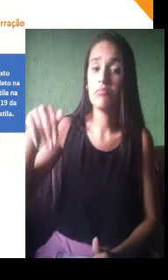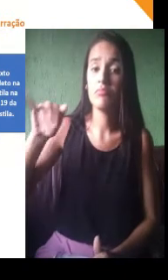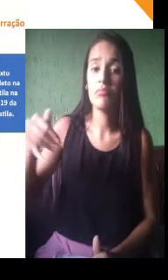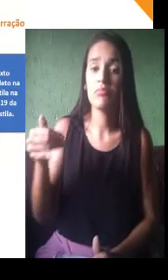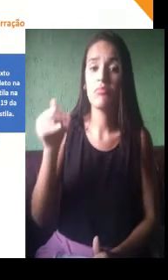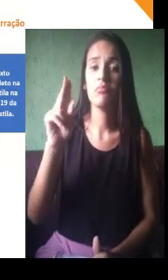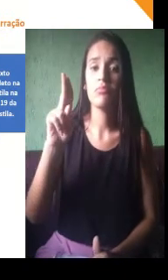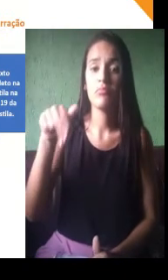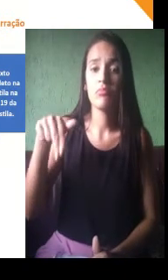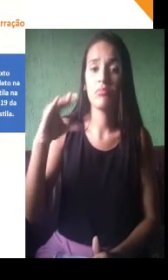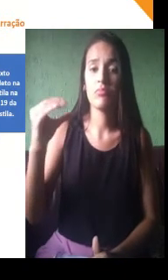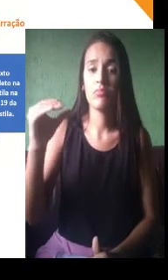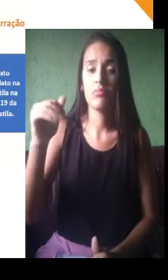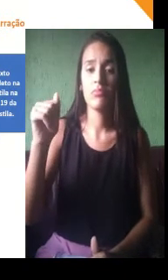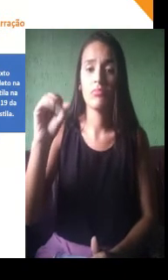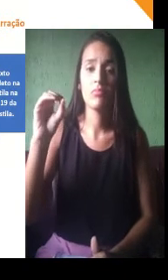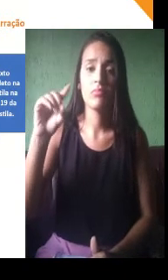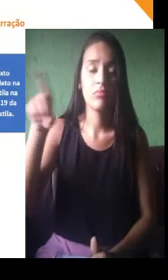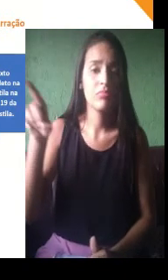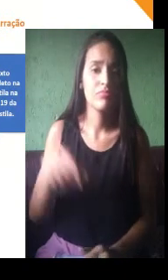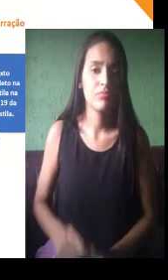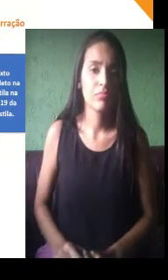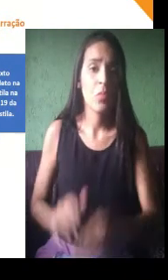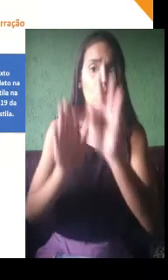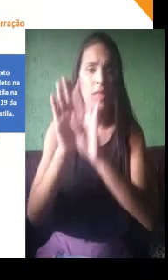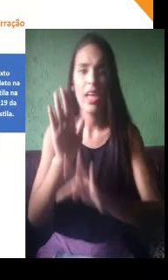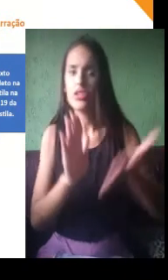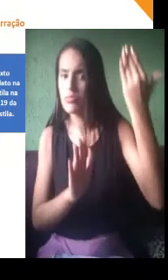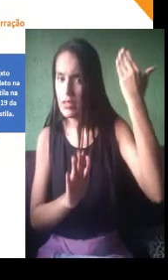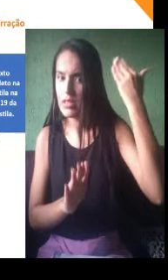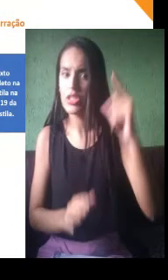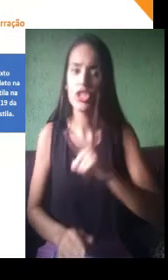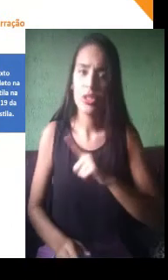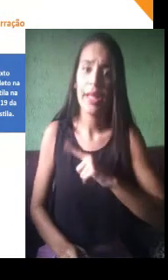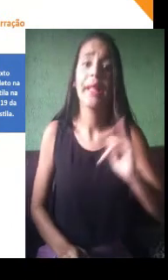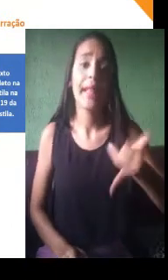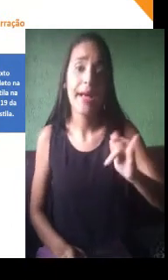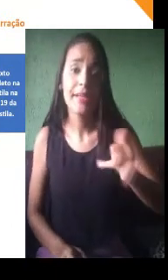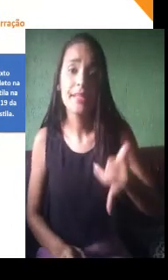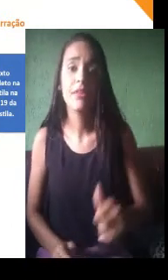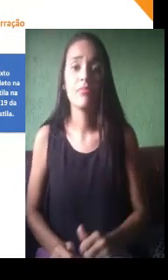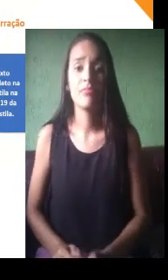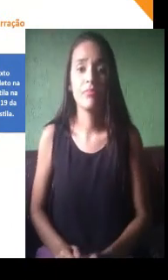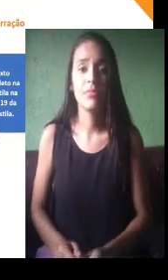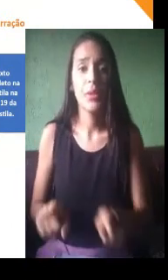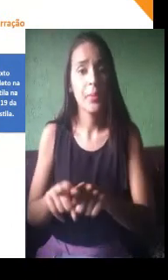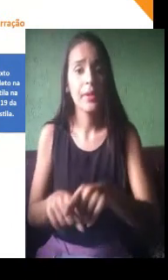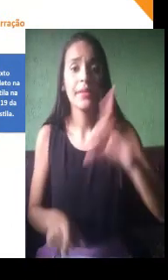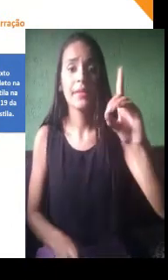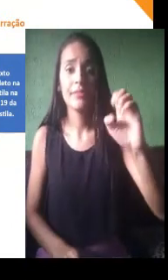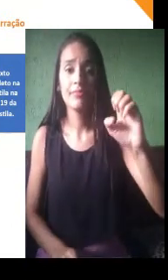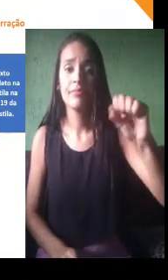quê? De narração. Então, o eu vou perceber? Eu tenho o gênero textual, e dentro desse gênero